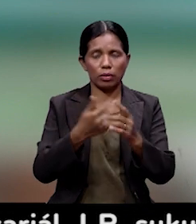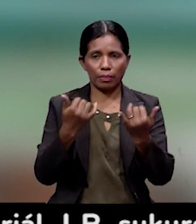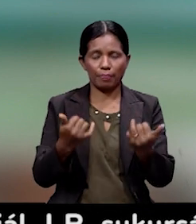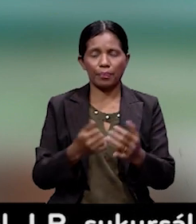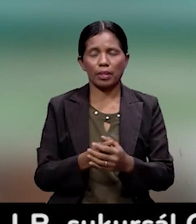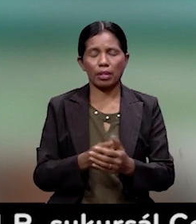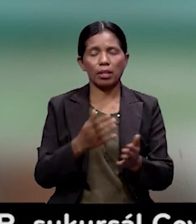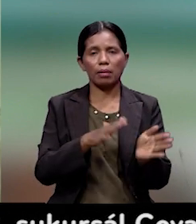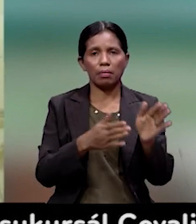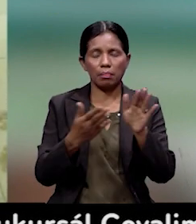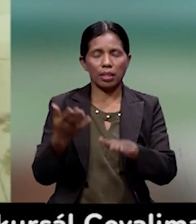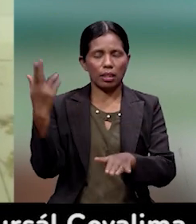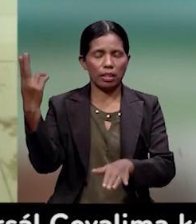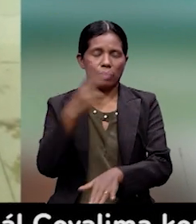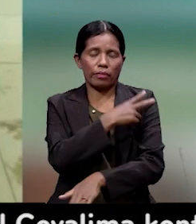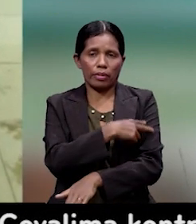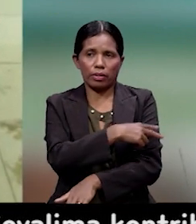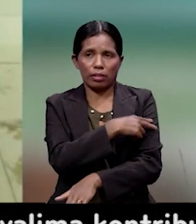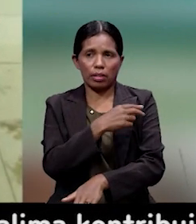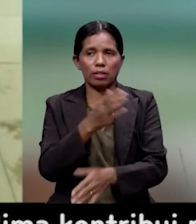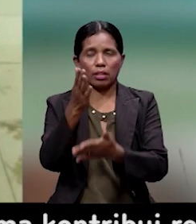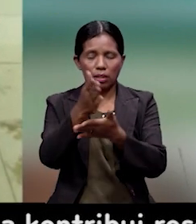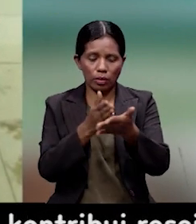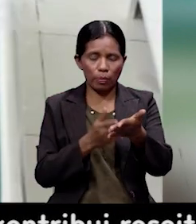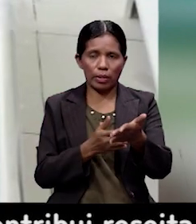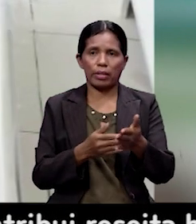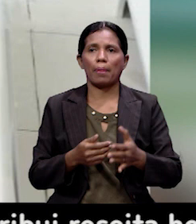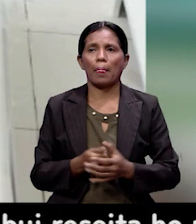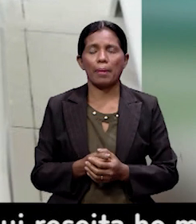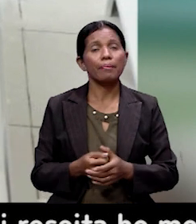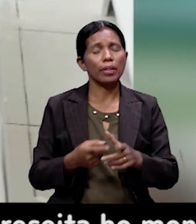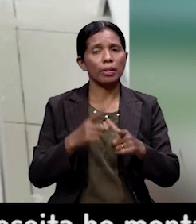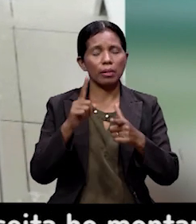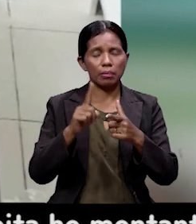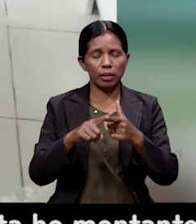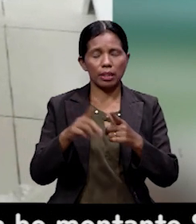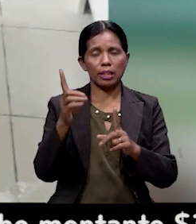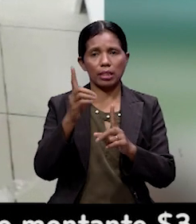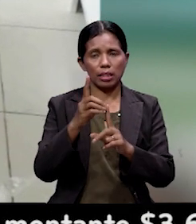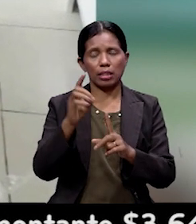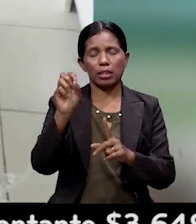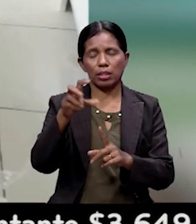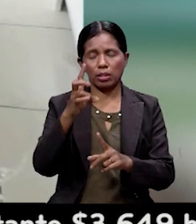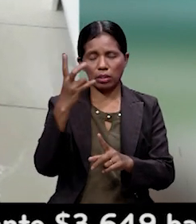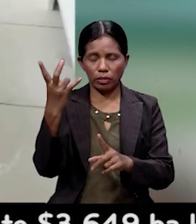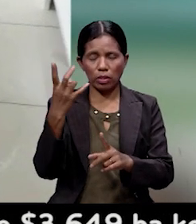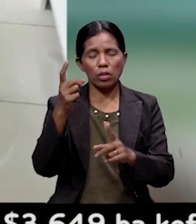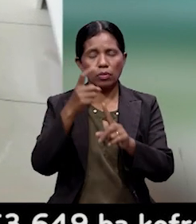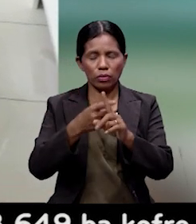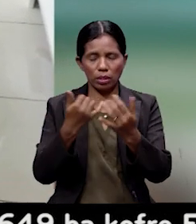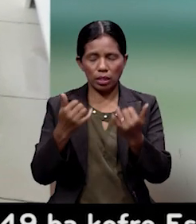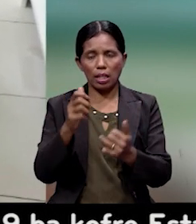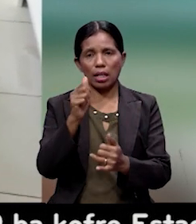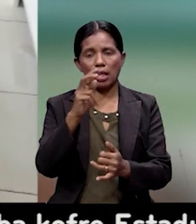sala isolamento Vera Cruz, a foi em rala operação. No Nemos e a Loron Sanulo Racing Hito Fulang, né? Anita